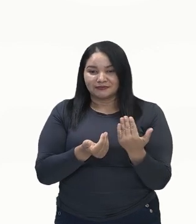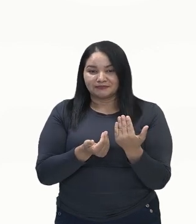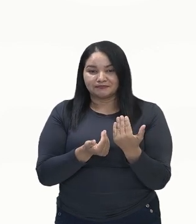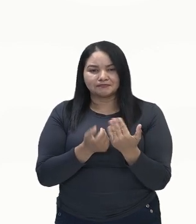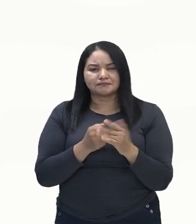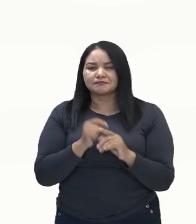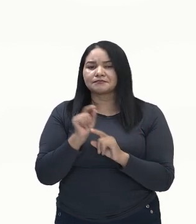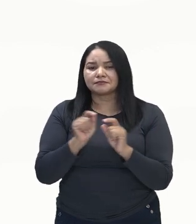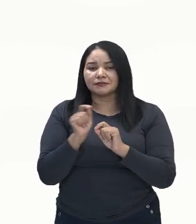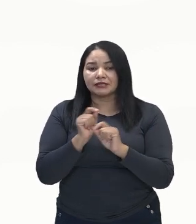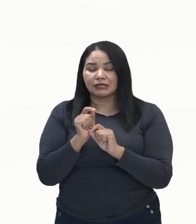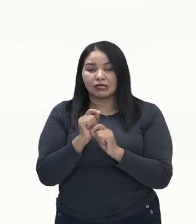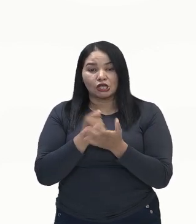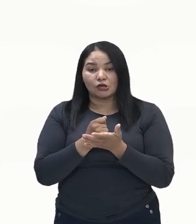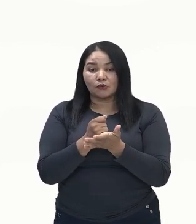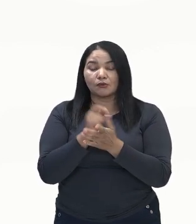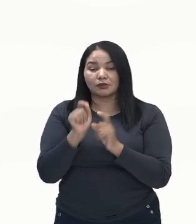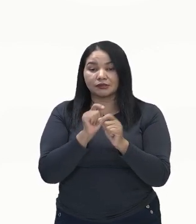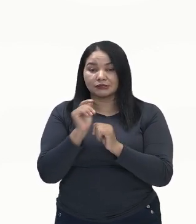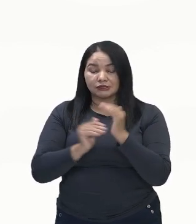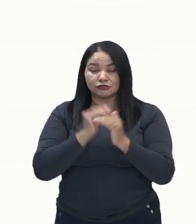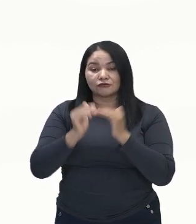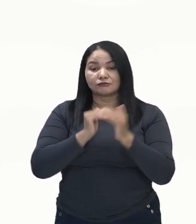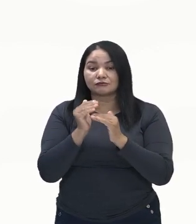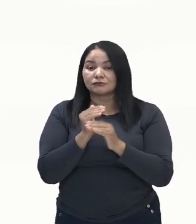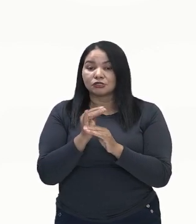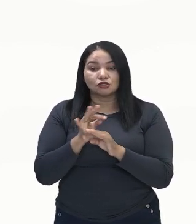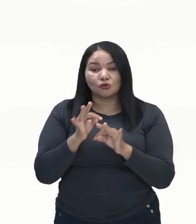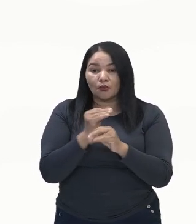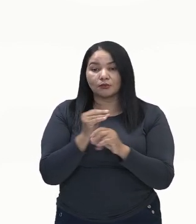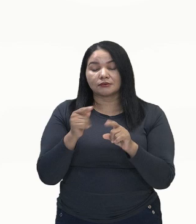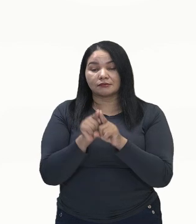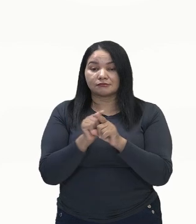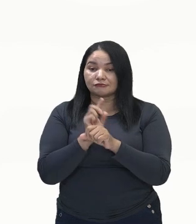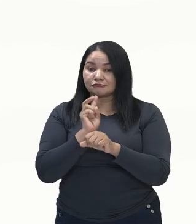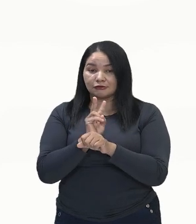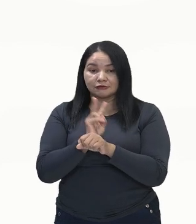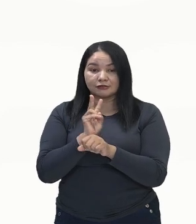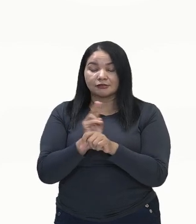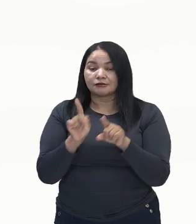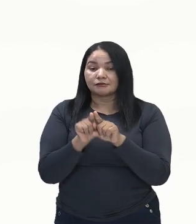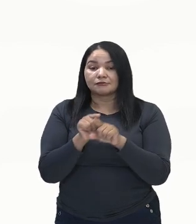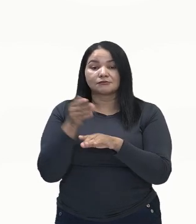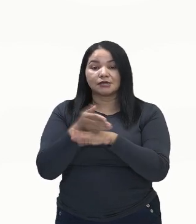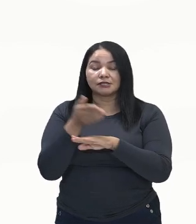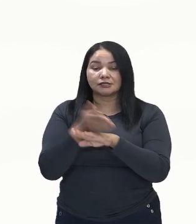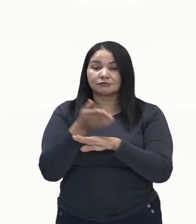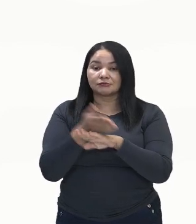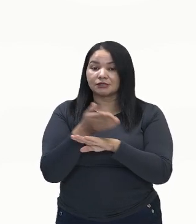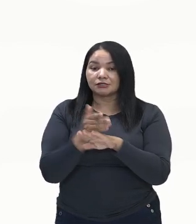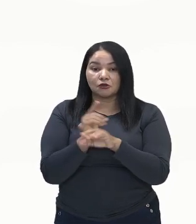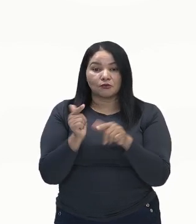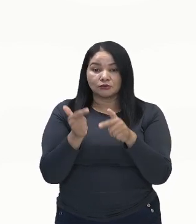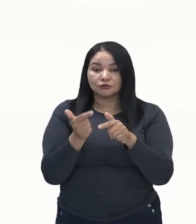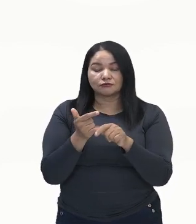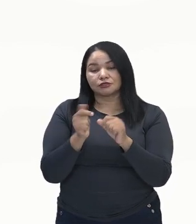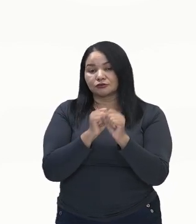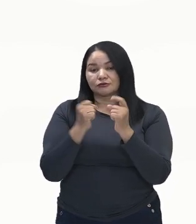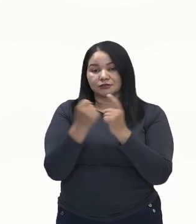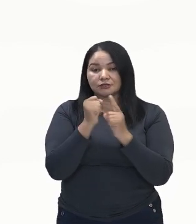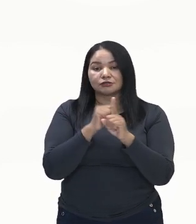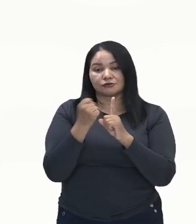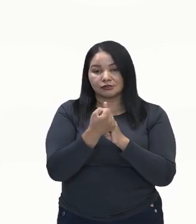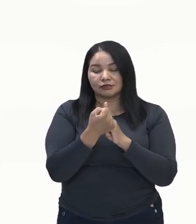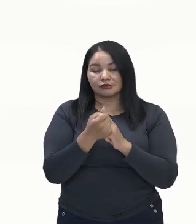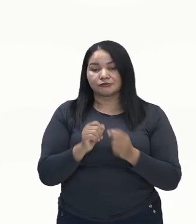ali assegurar o seu desenvolvimento integral, proteção e participação ativa na sociedade.